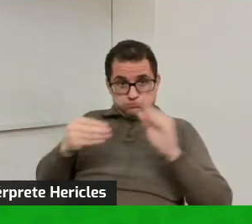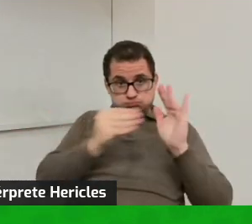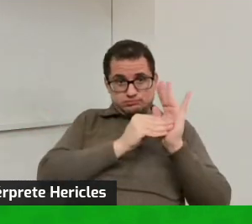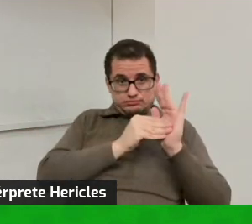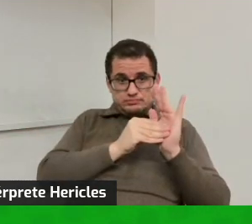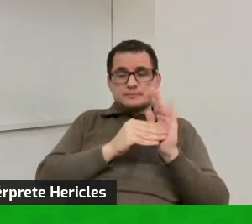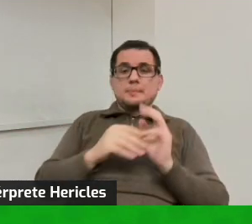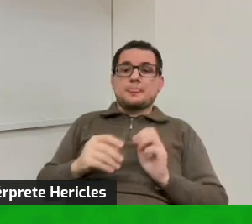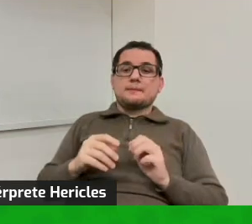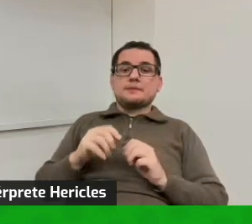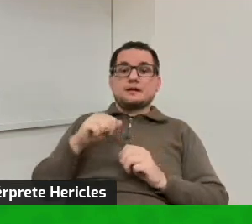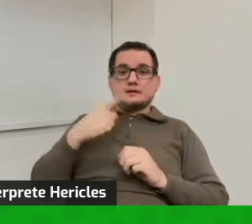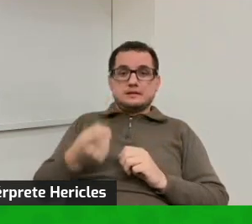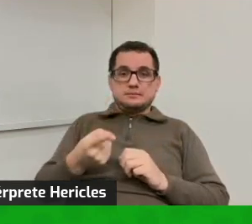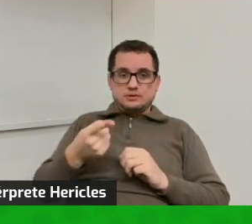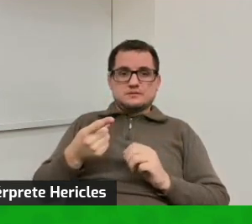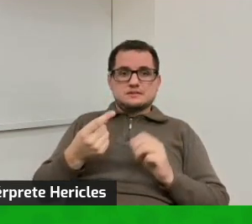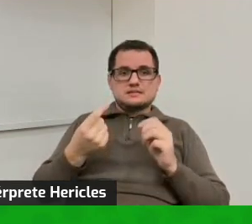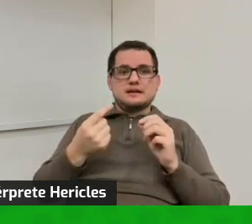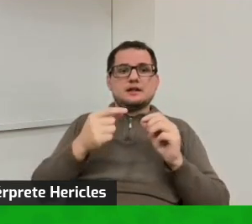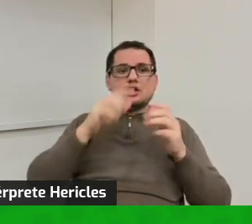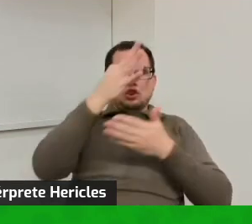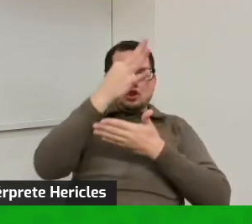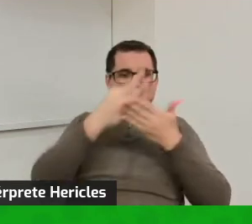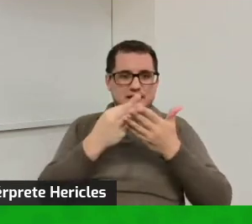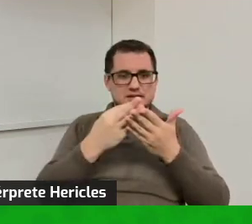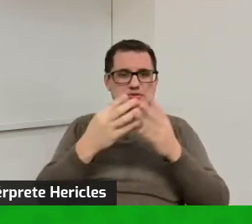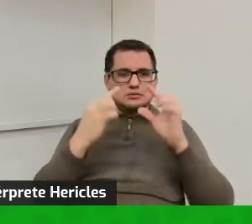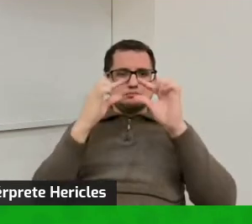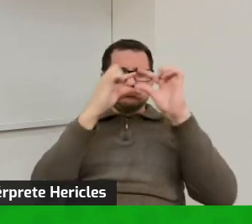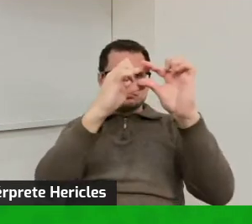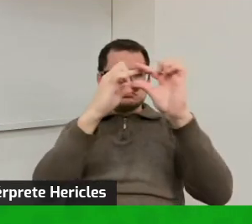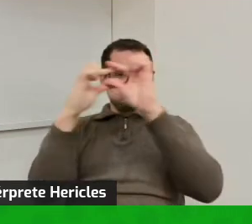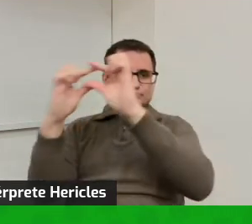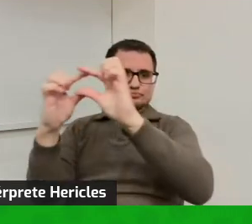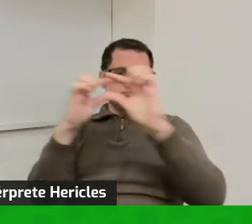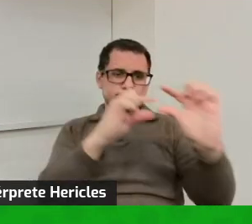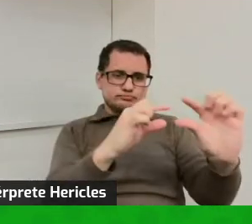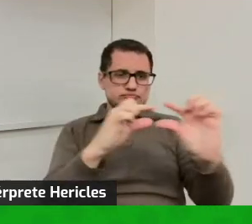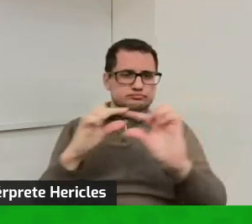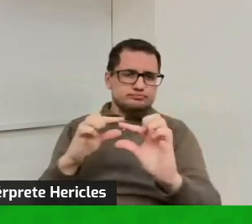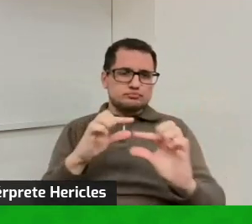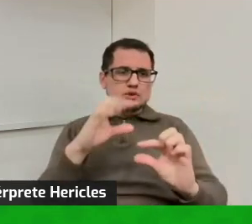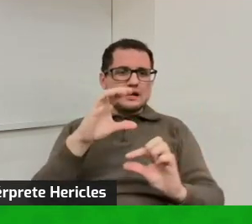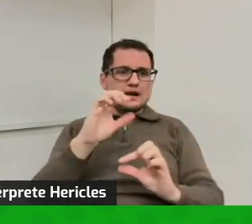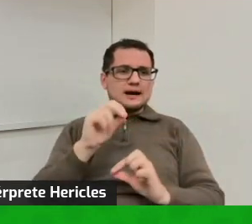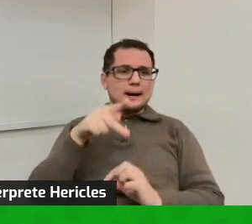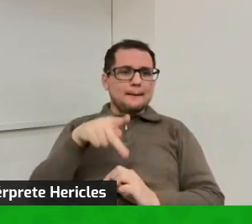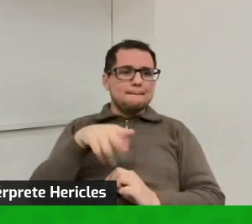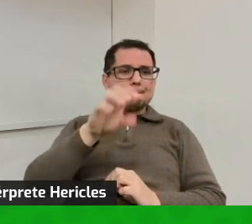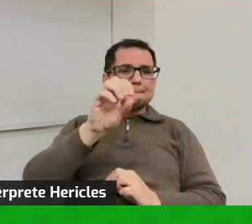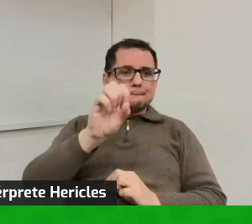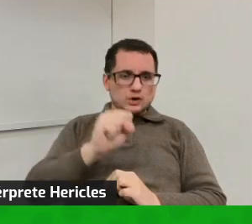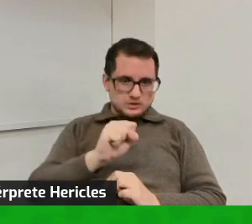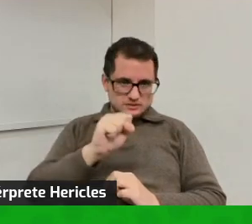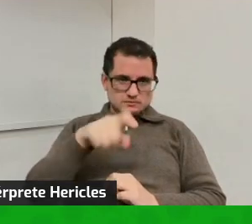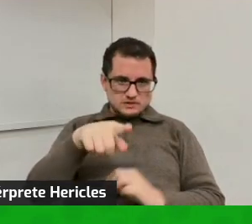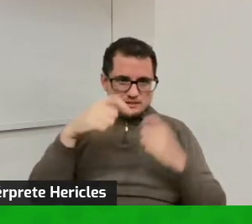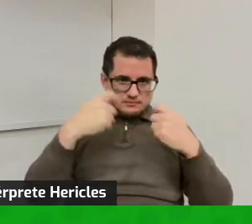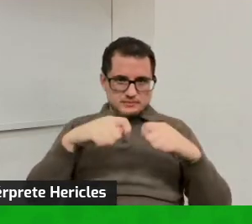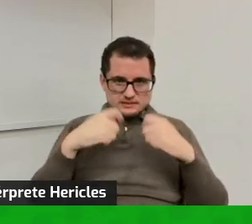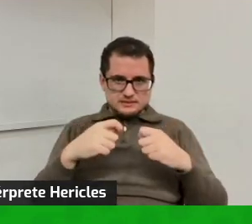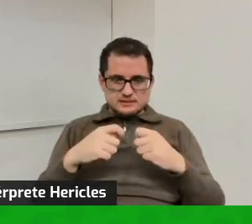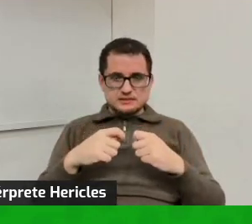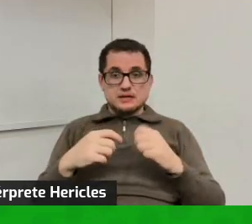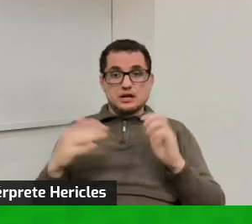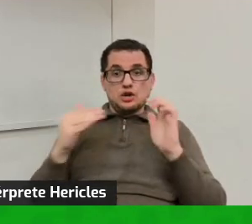Depois você adiciona os seus campos ao seu texto. Pode ser durante o momento que você está escrevendo seu texto, ou puxando ali durante seu texto. E por último,